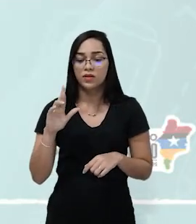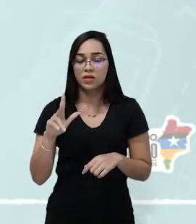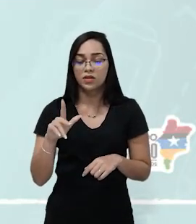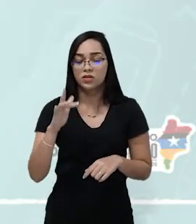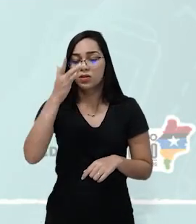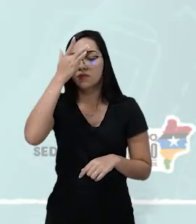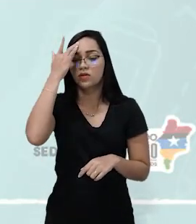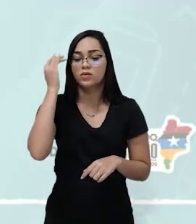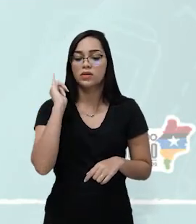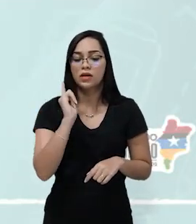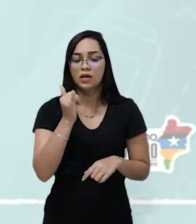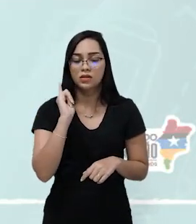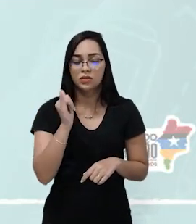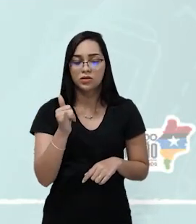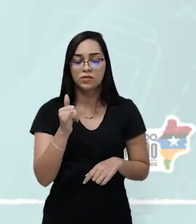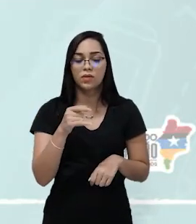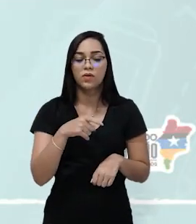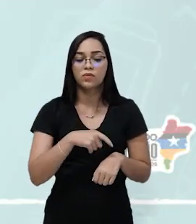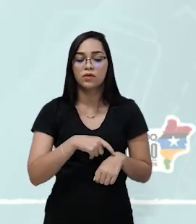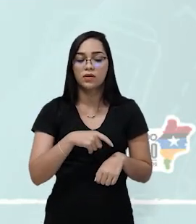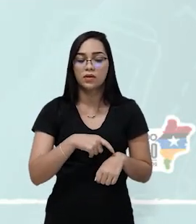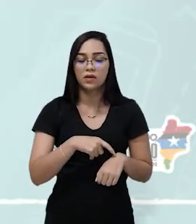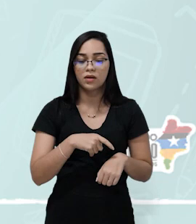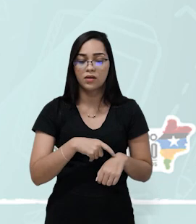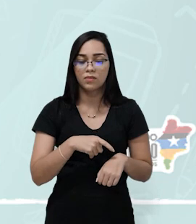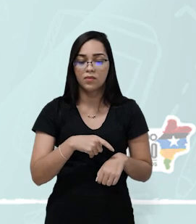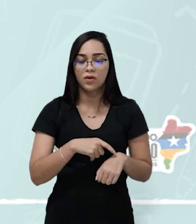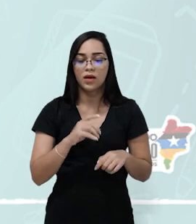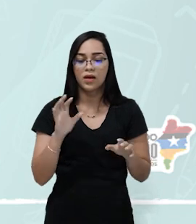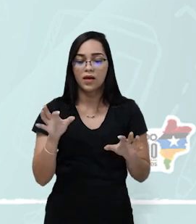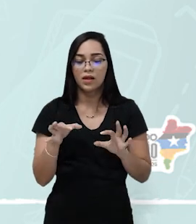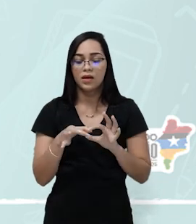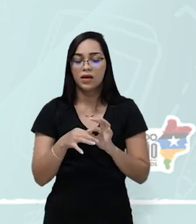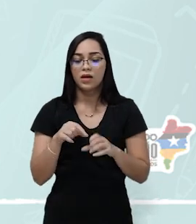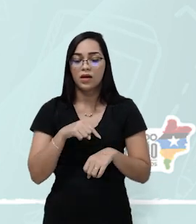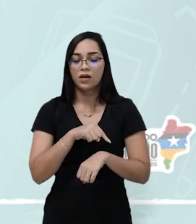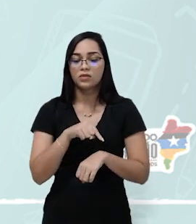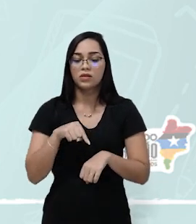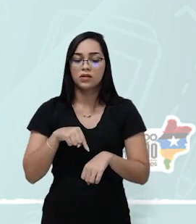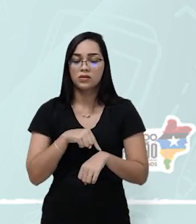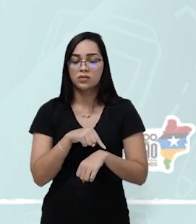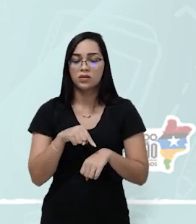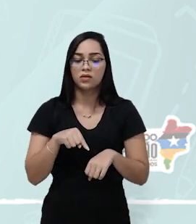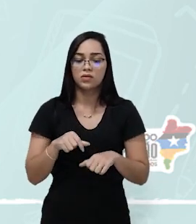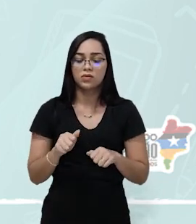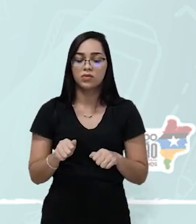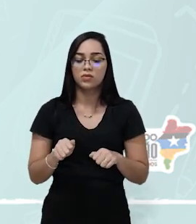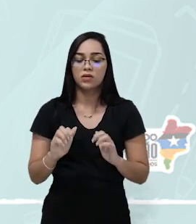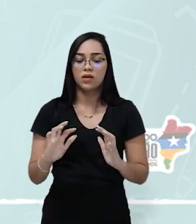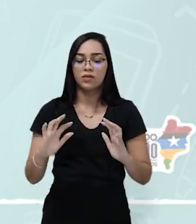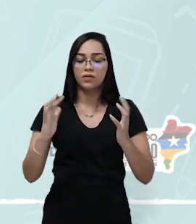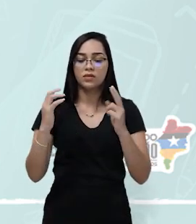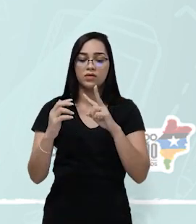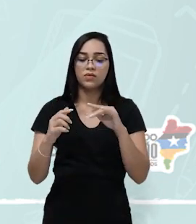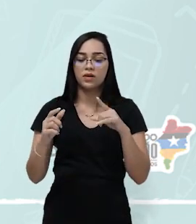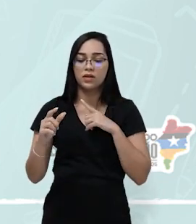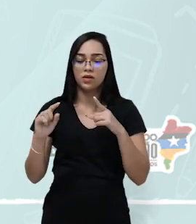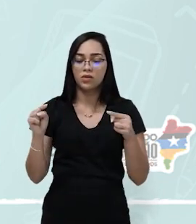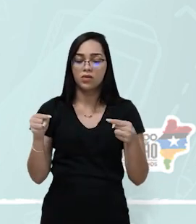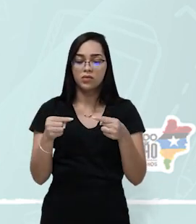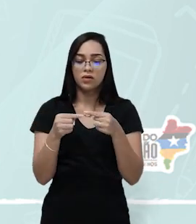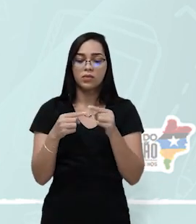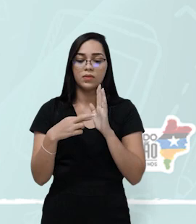pelo narrativo, tá? Pois o tempo da ficção, ligado à duração do espetáculo, vai coincidir com o tempo